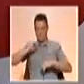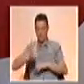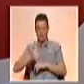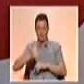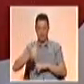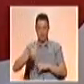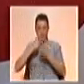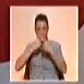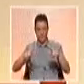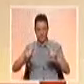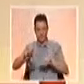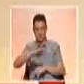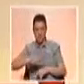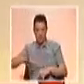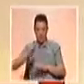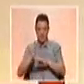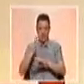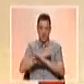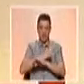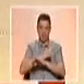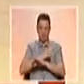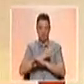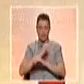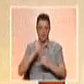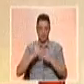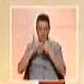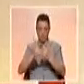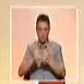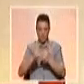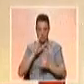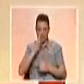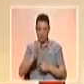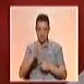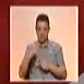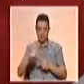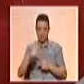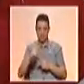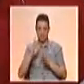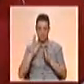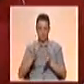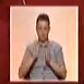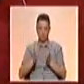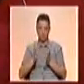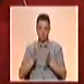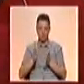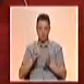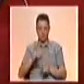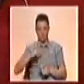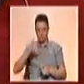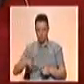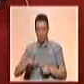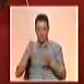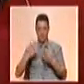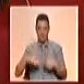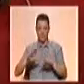nota a diferença antes e depois do cheiro. A carreira de etares de plantas existem já bastante. Já existem. Pelo país.